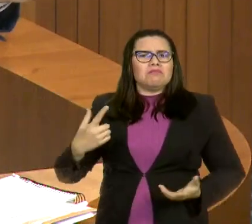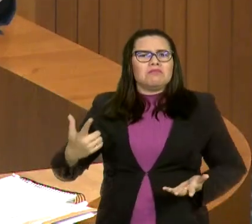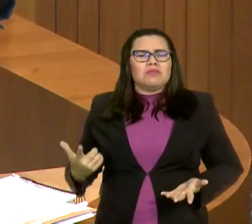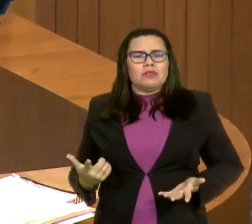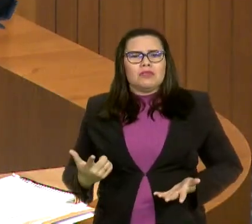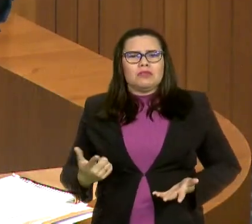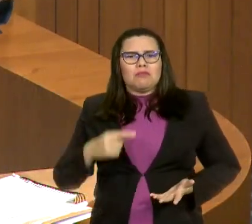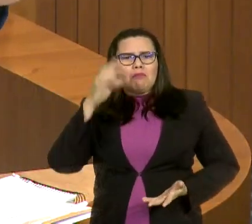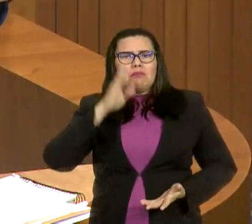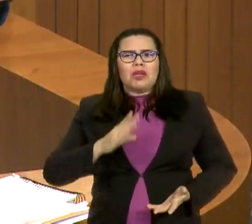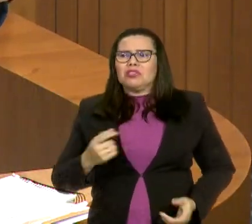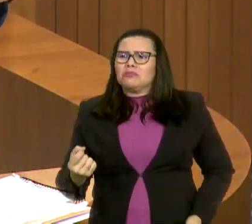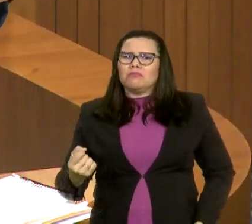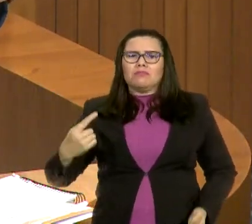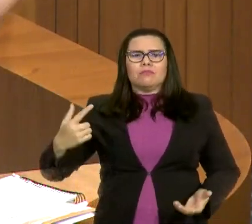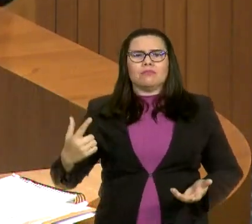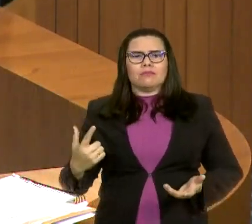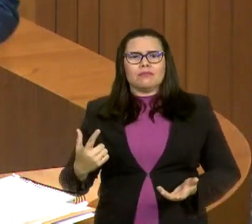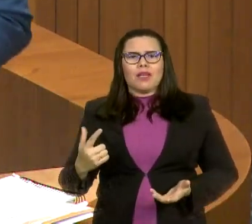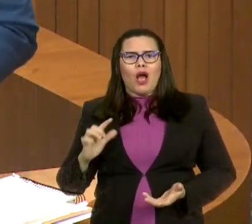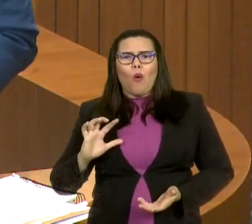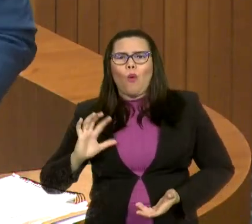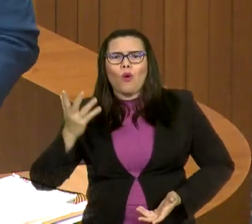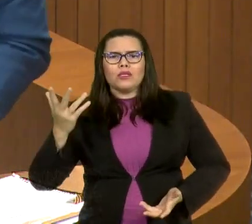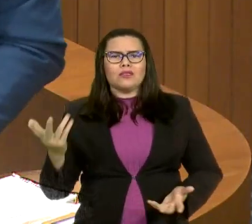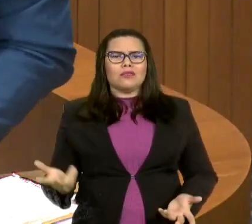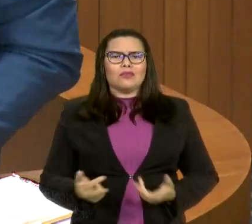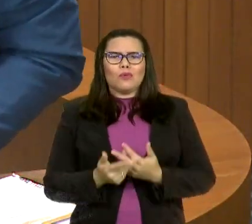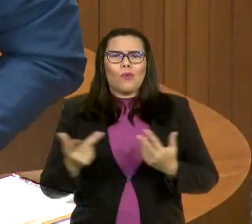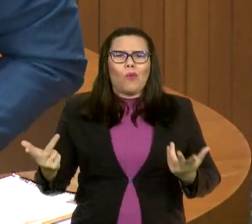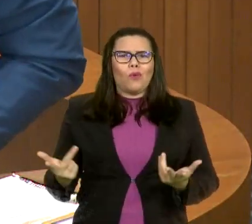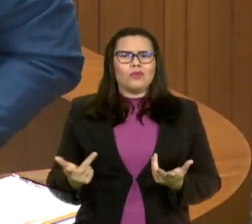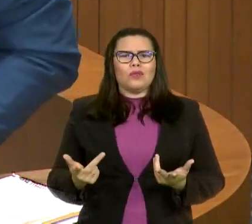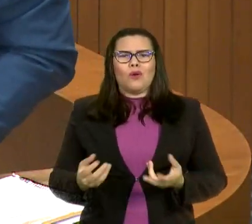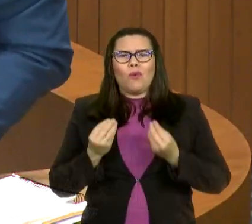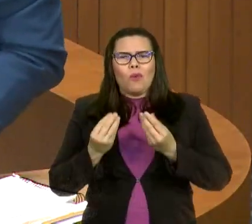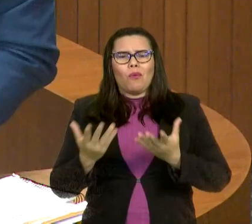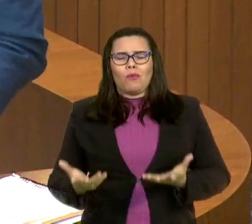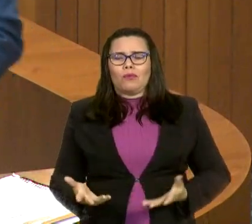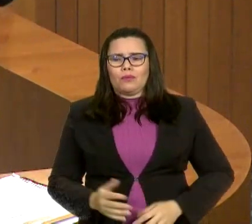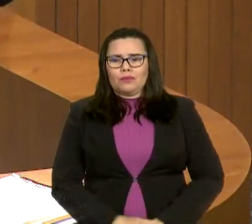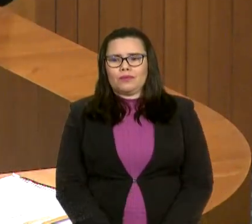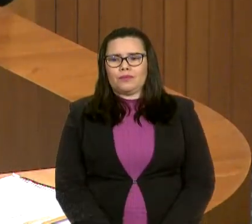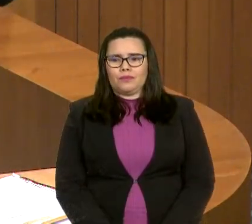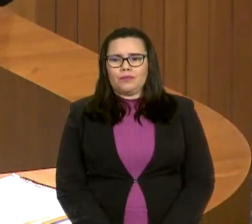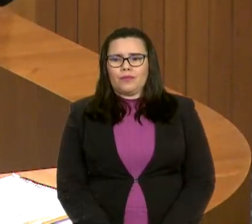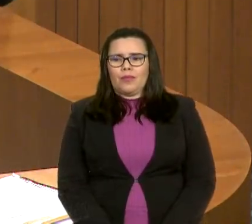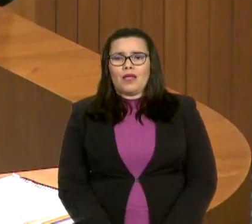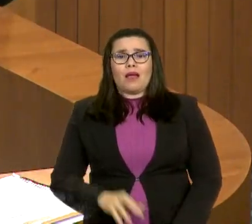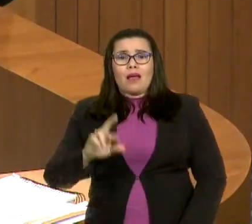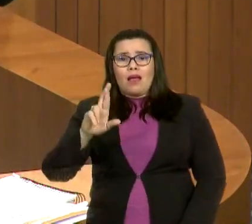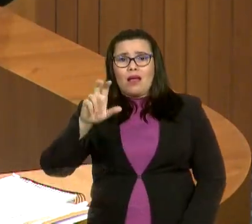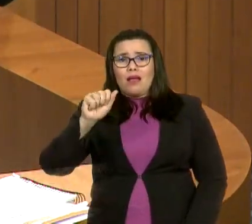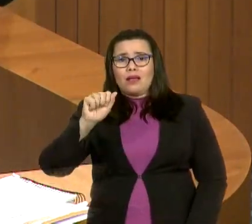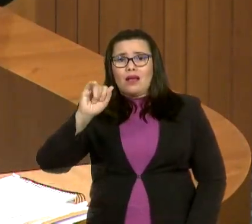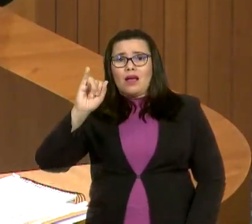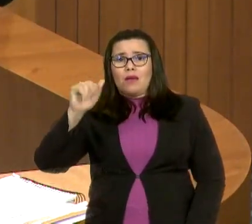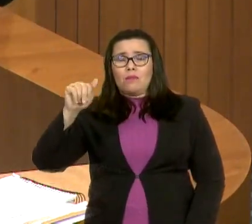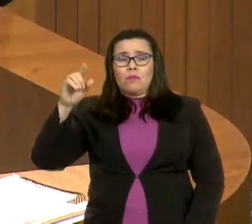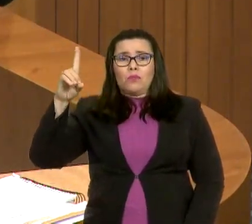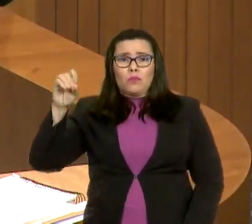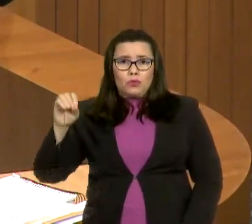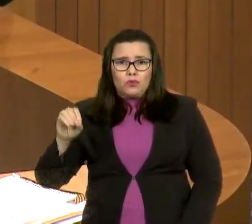calar. Olha a loucura. Semana passada, coitado, doutor Raimundo Bogé, que é um dos melhores desembargadores,